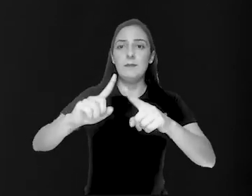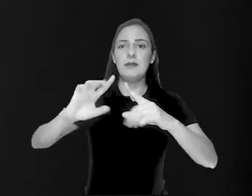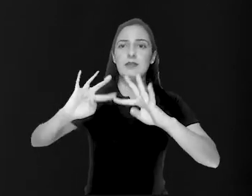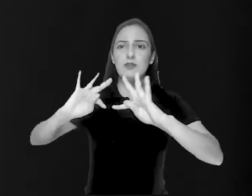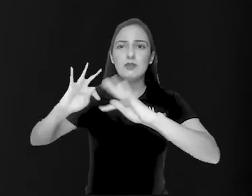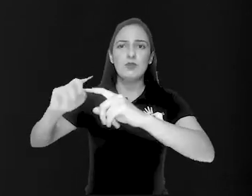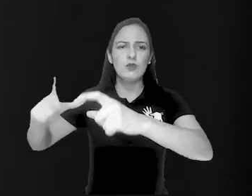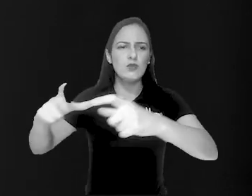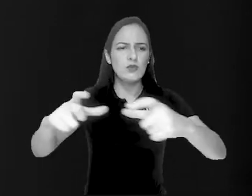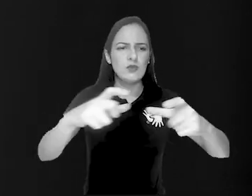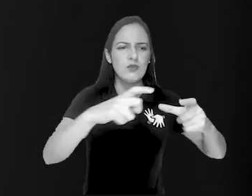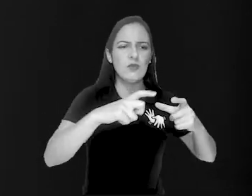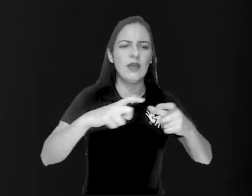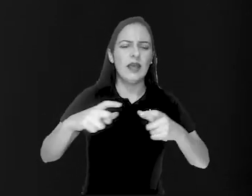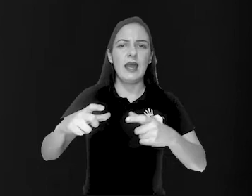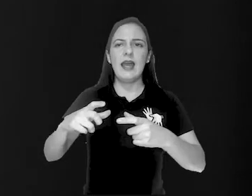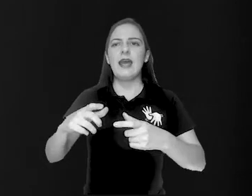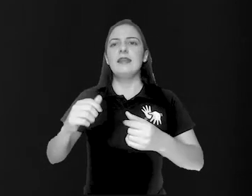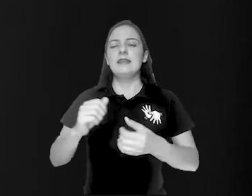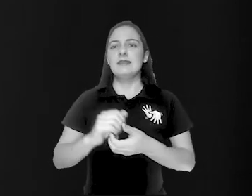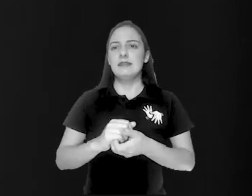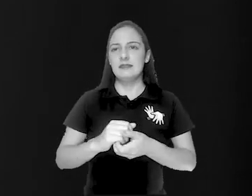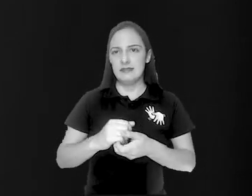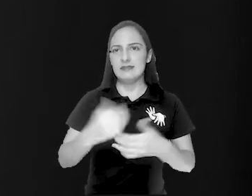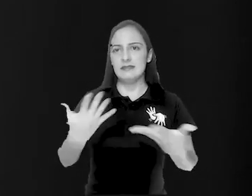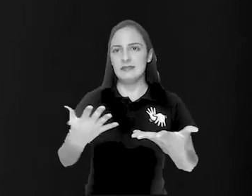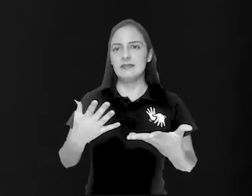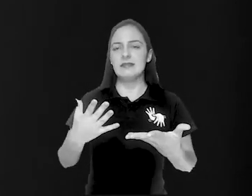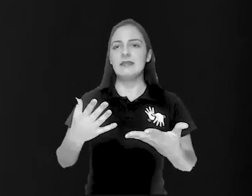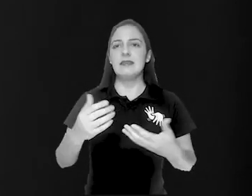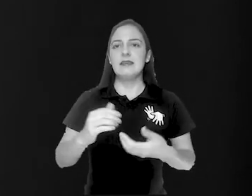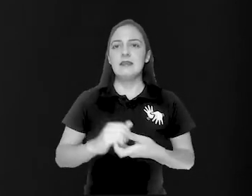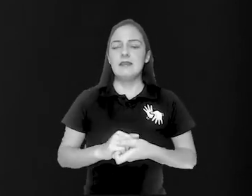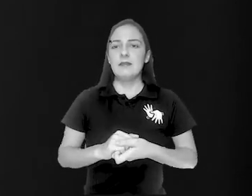Leopoldina, Minas e Cataguases, né, que é a nossa vizinha,